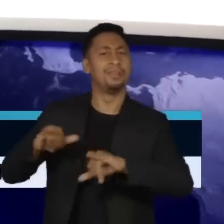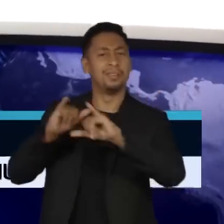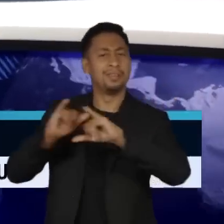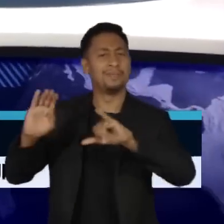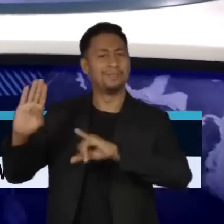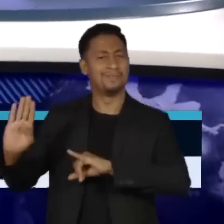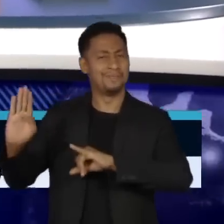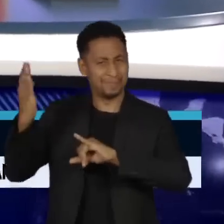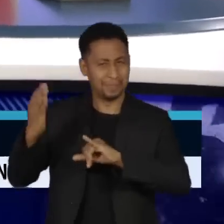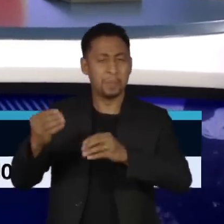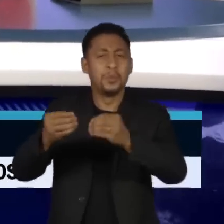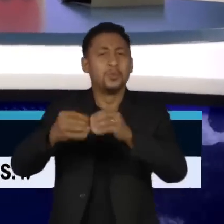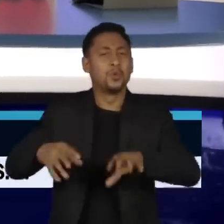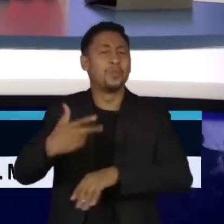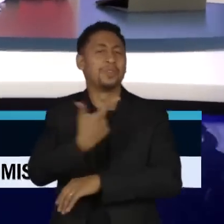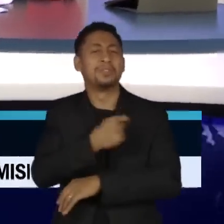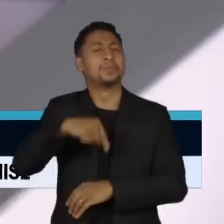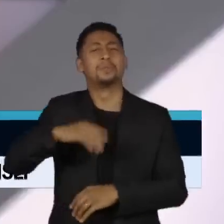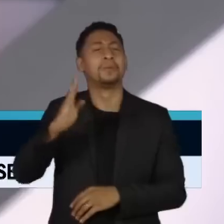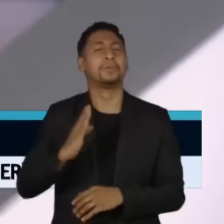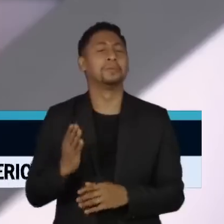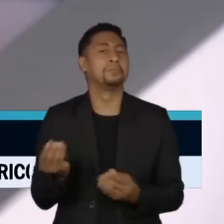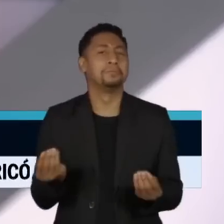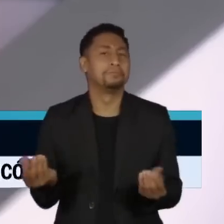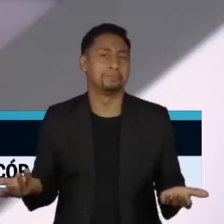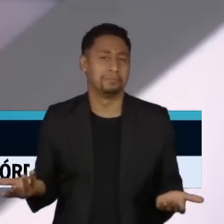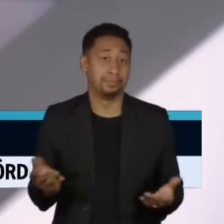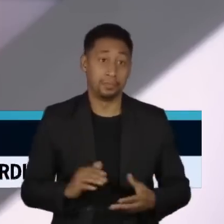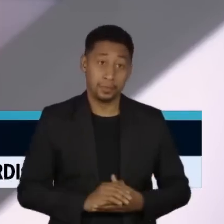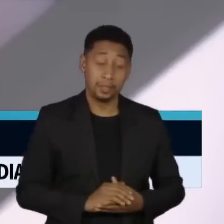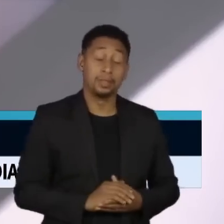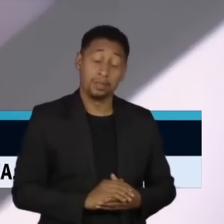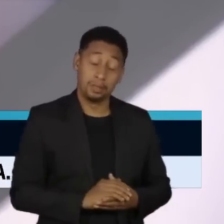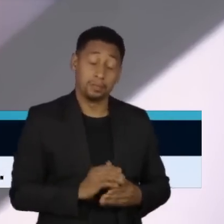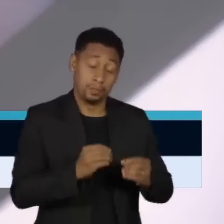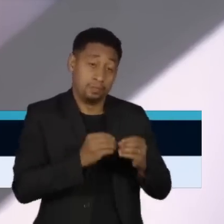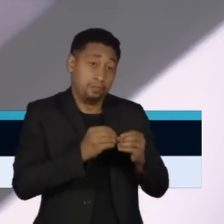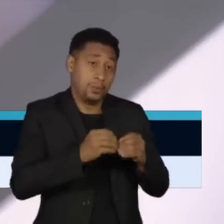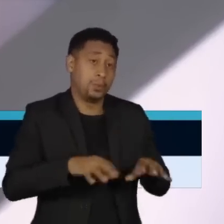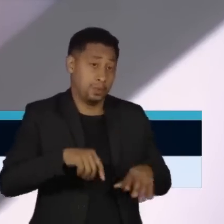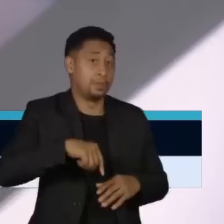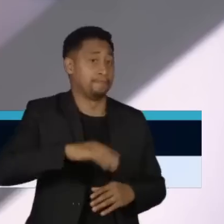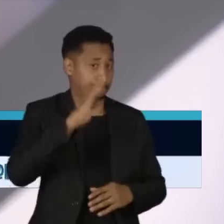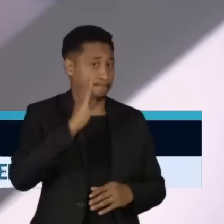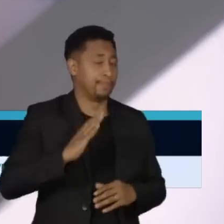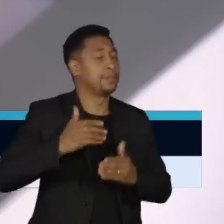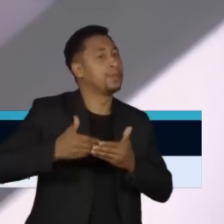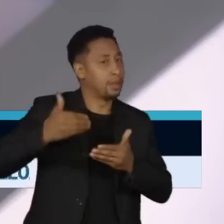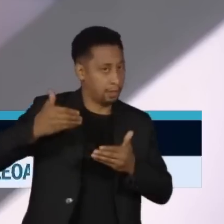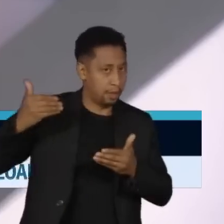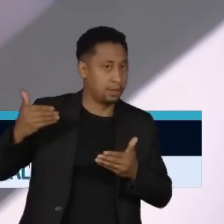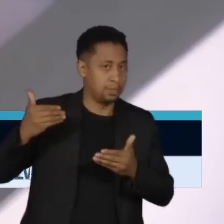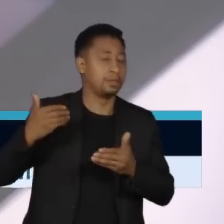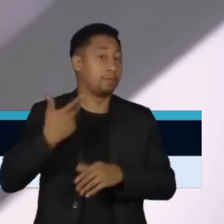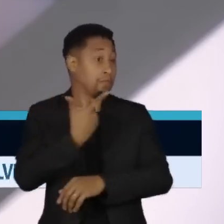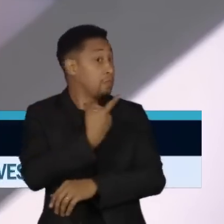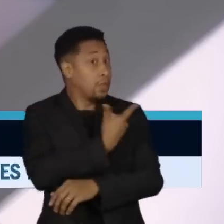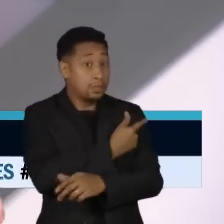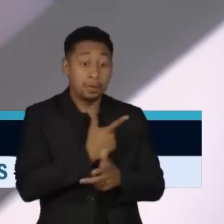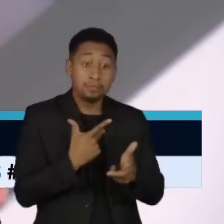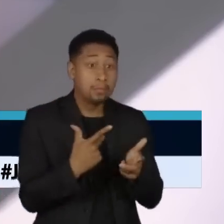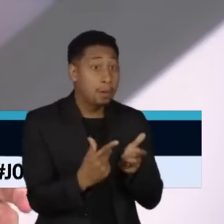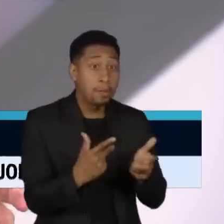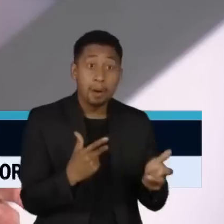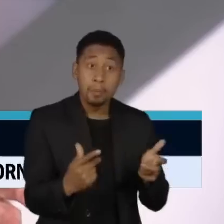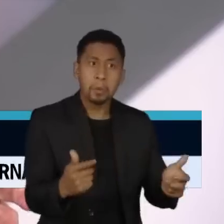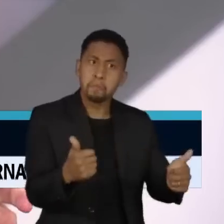avanço da vacinação no Brasil não Sem dúvida nenhuma o Brasil é um país que tinha uma cultura de vacinação era uma referência no mundo e